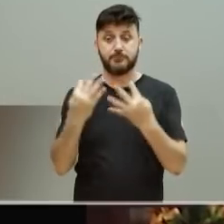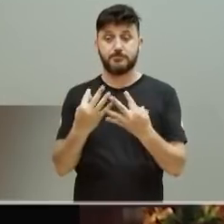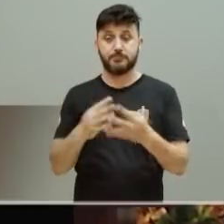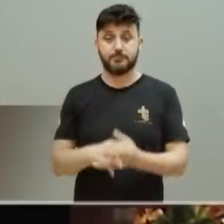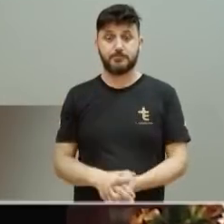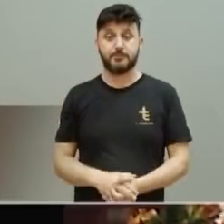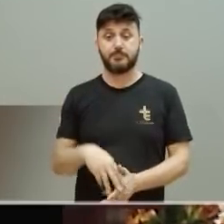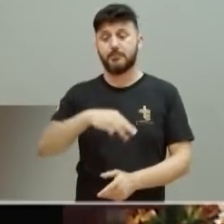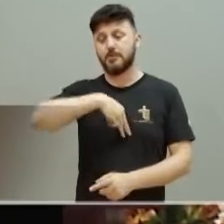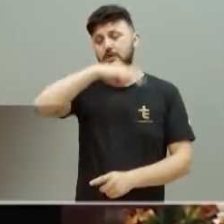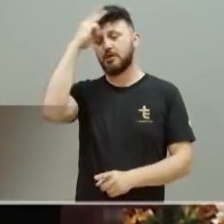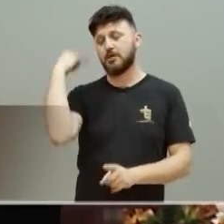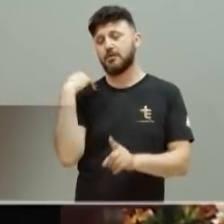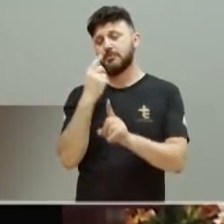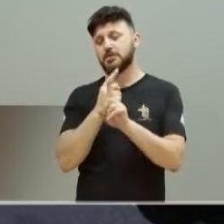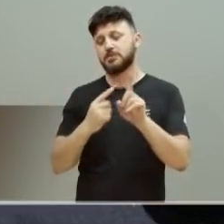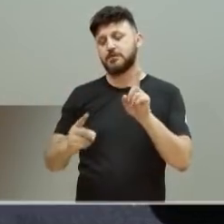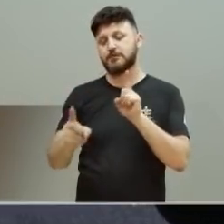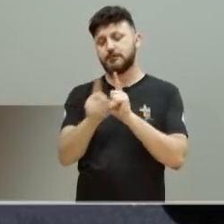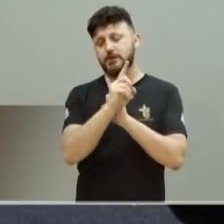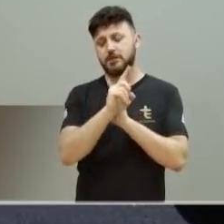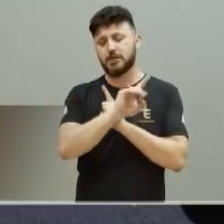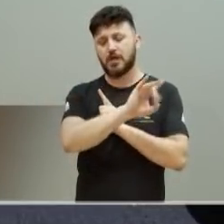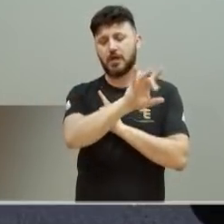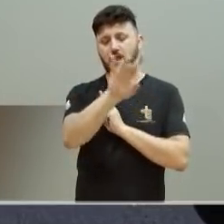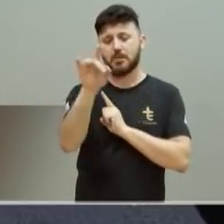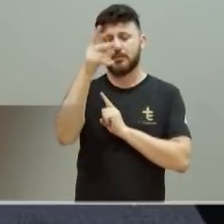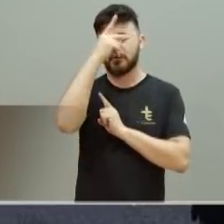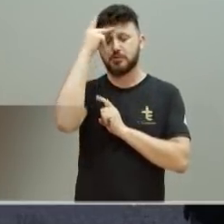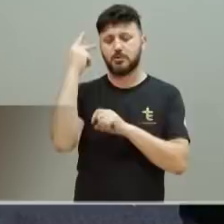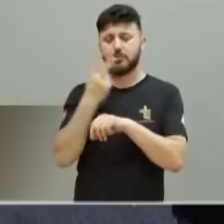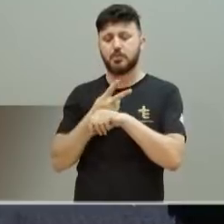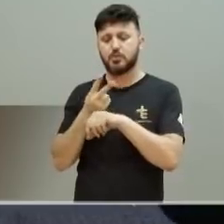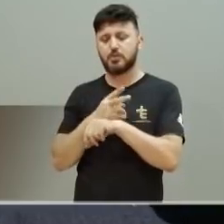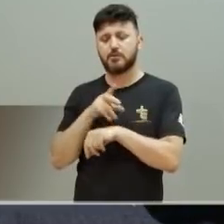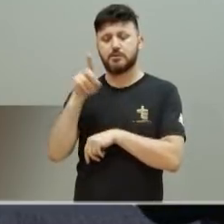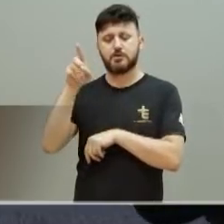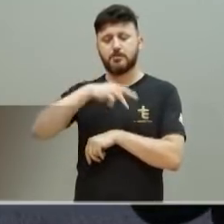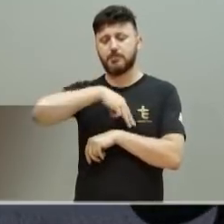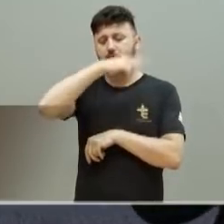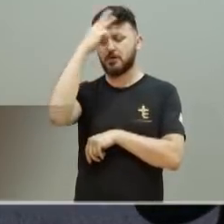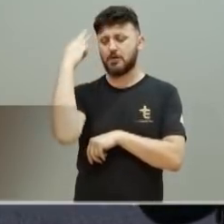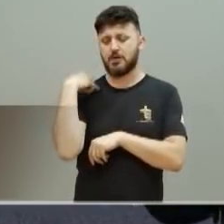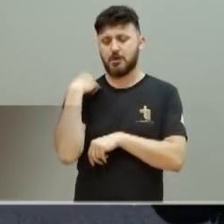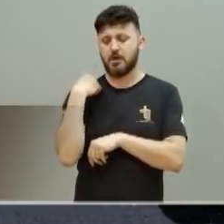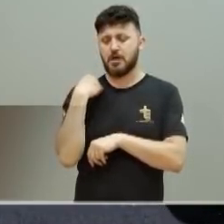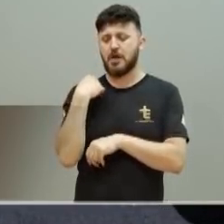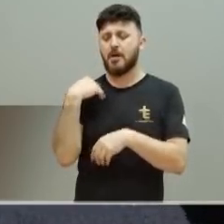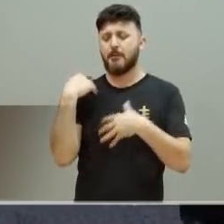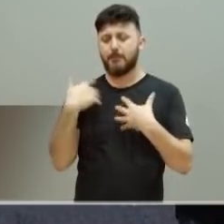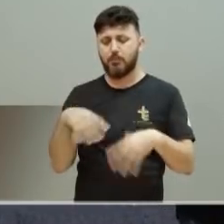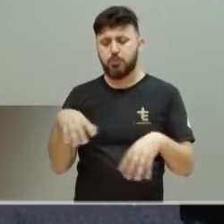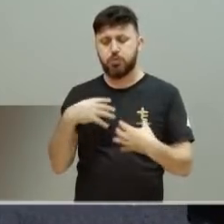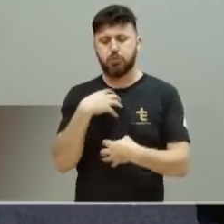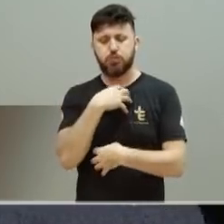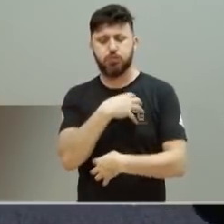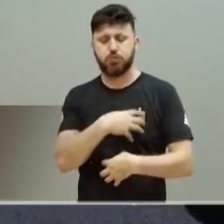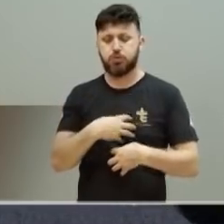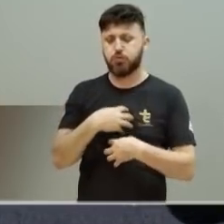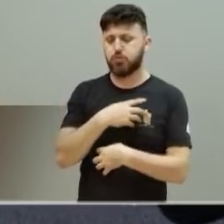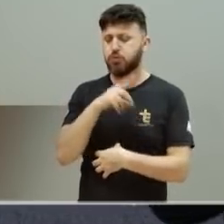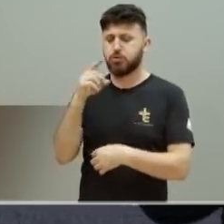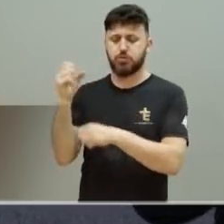Passa à frente, mãe, de cada filho que te busca. Dê desesperadamente pela sua